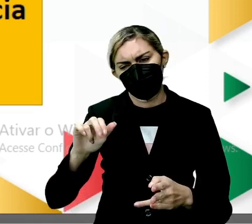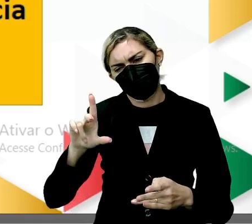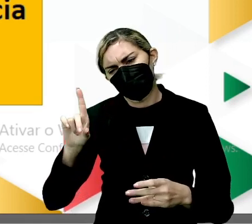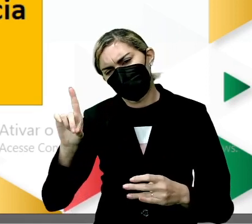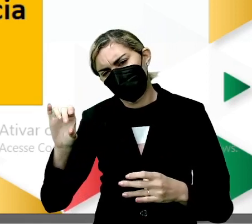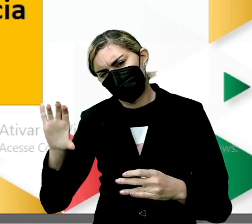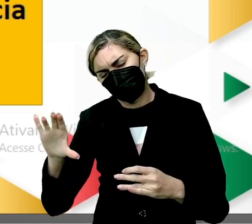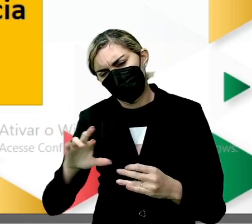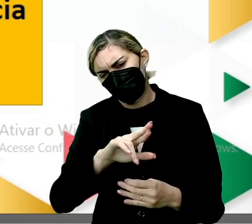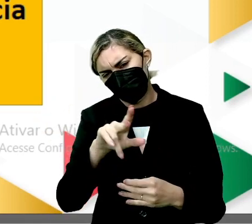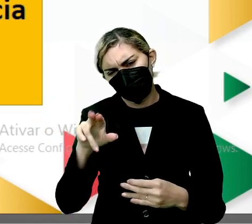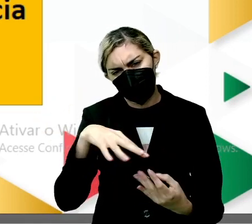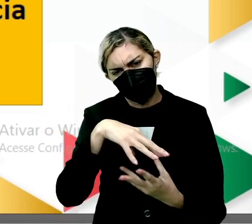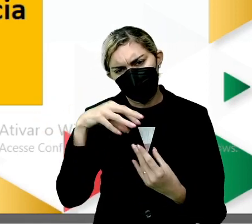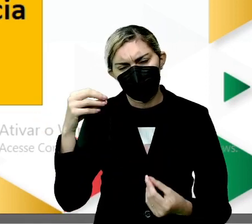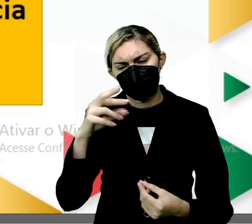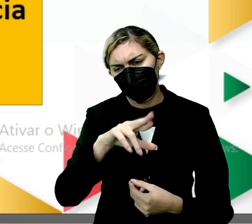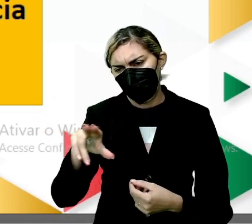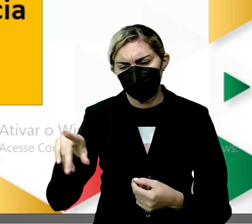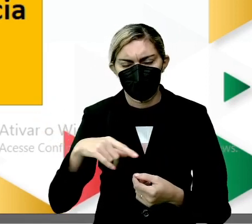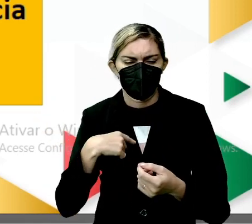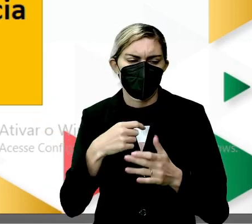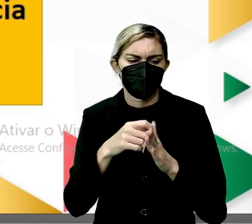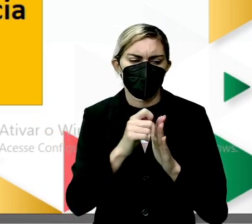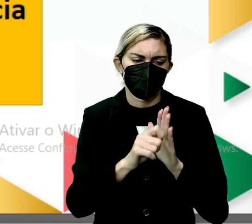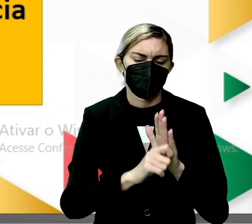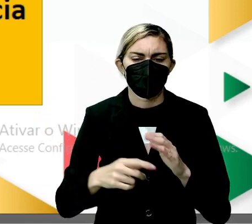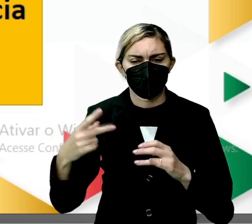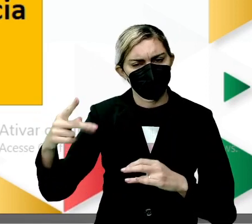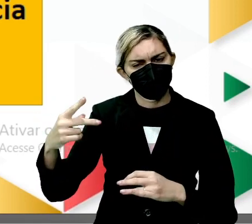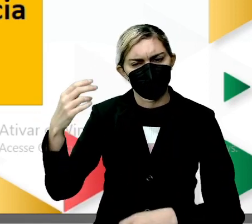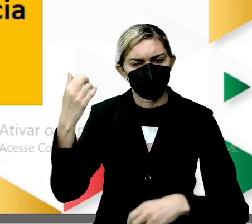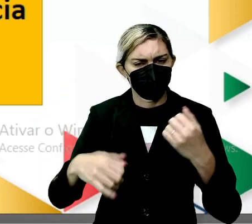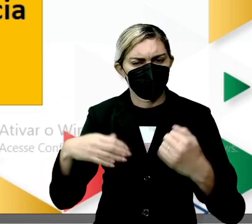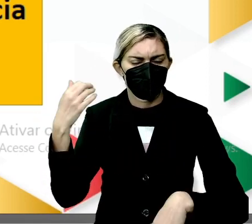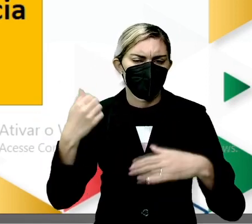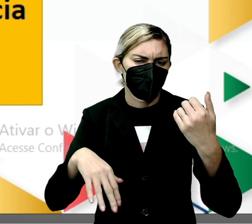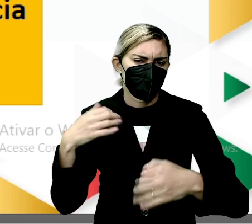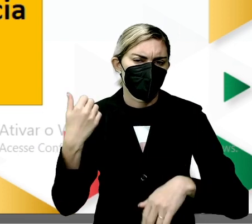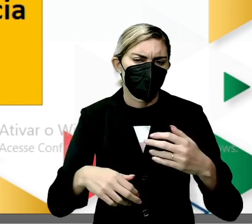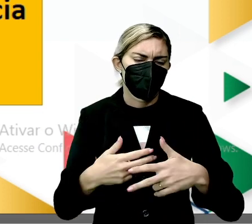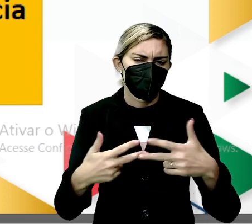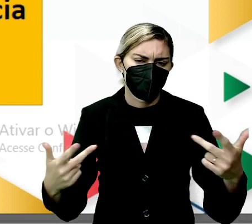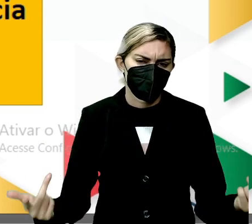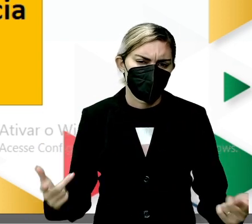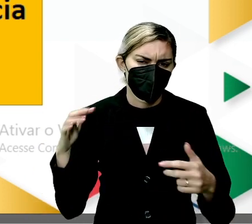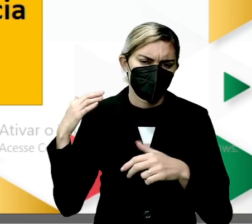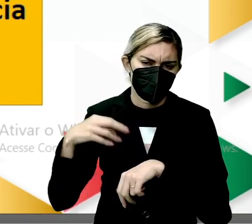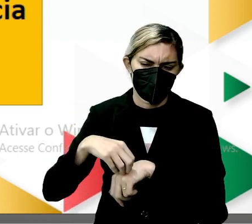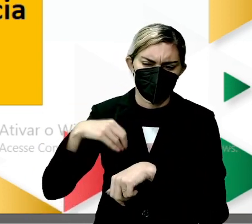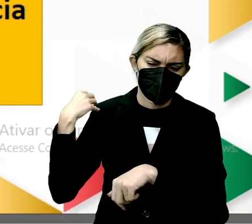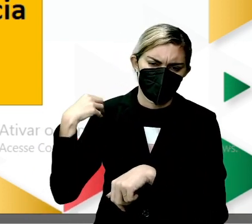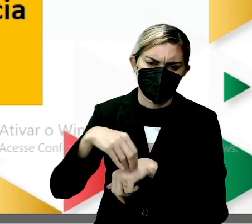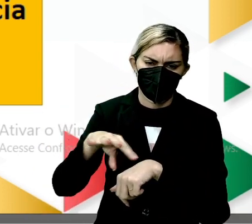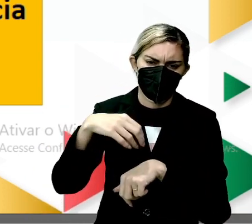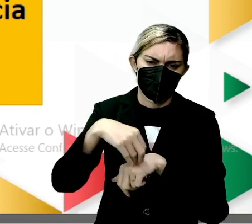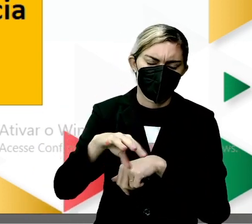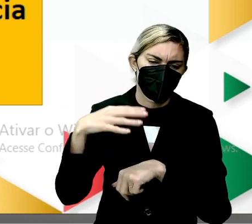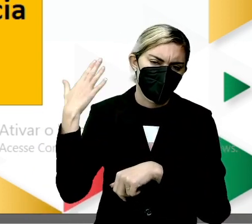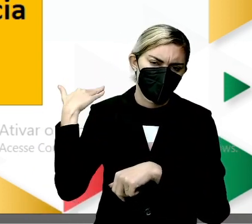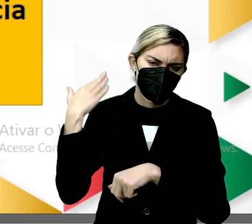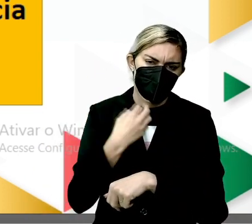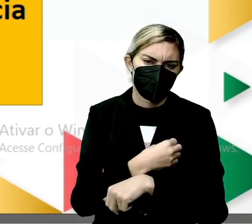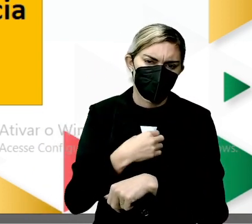e diversos espíritos, nos quais estes narram as impressões trazidas de